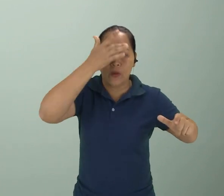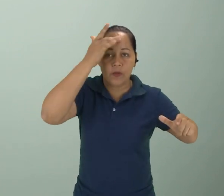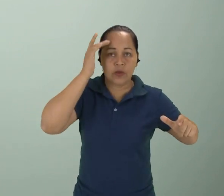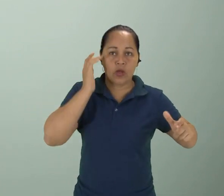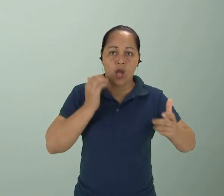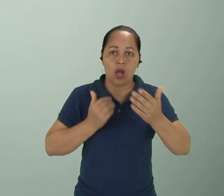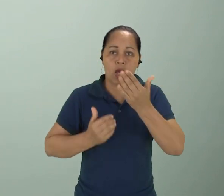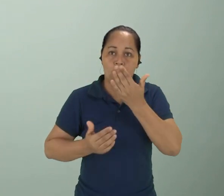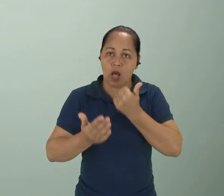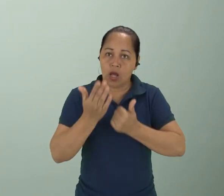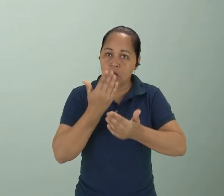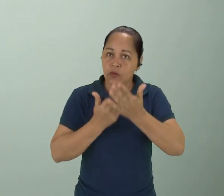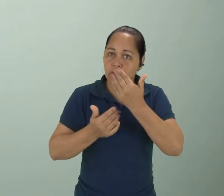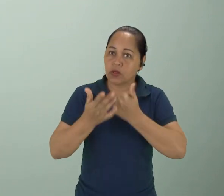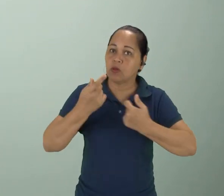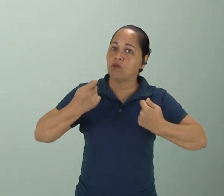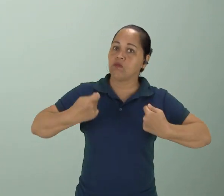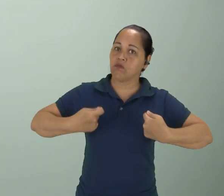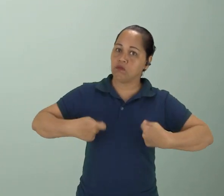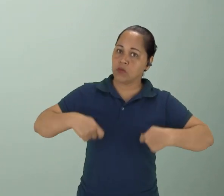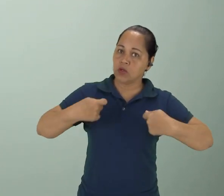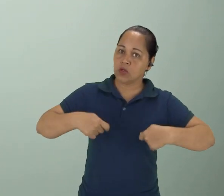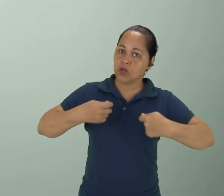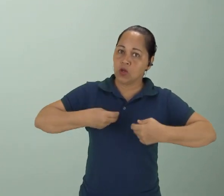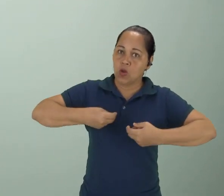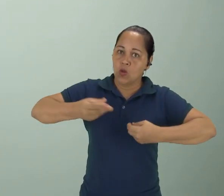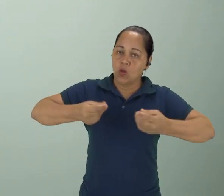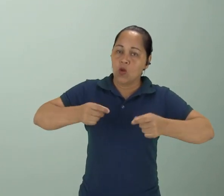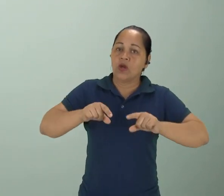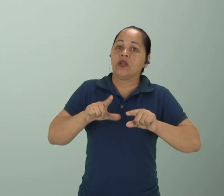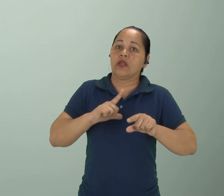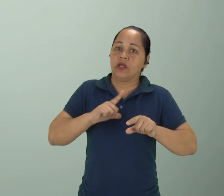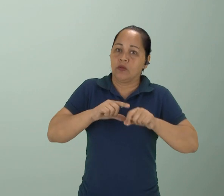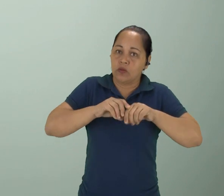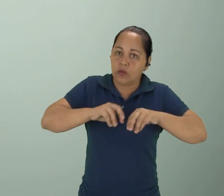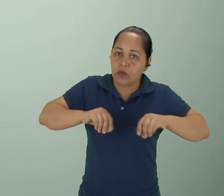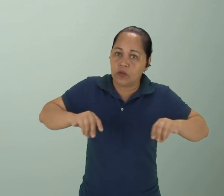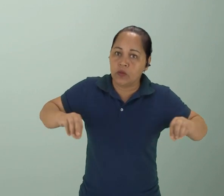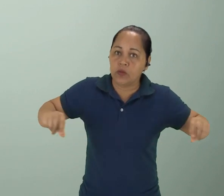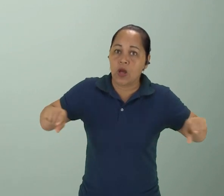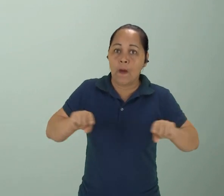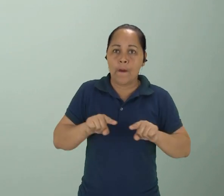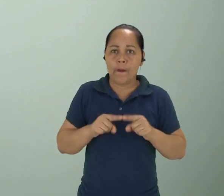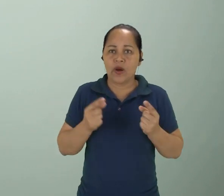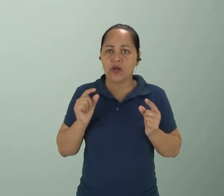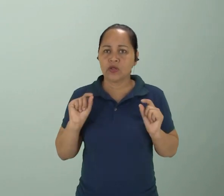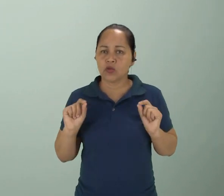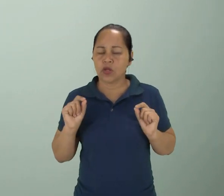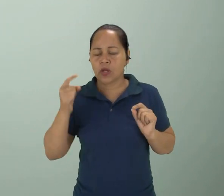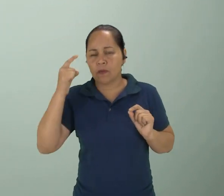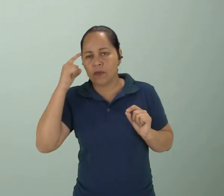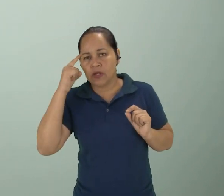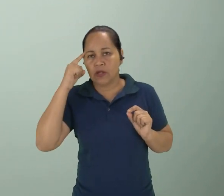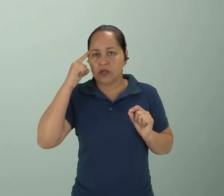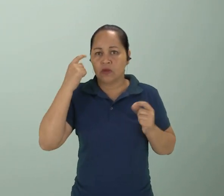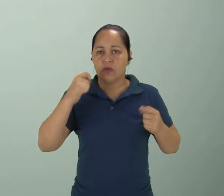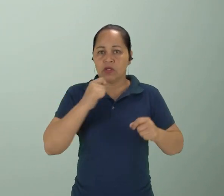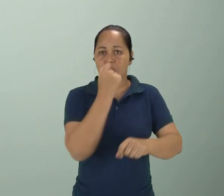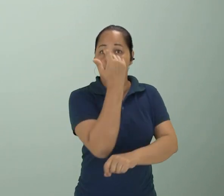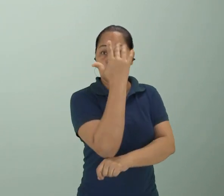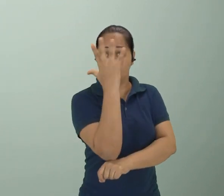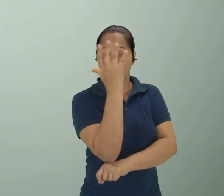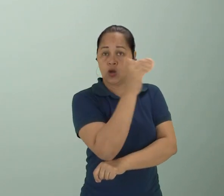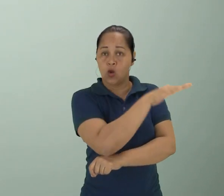preciso alimentar essa população do brasil uma potência trás temos muita terra mas para expansão do agronegócio da agropecuária teria que